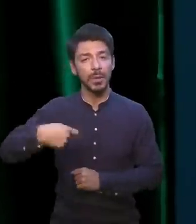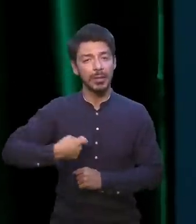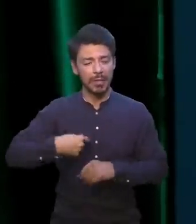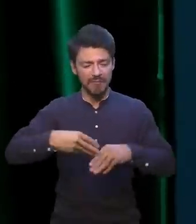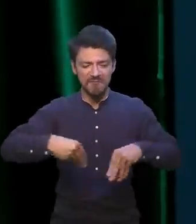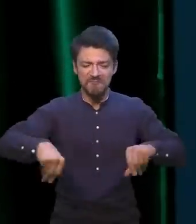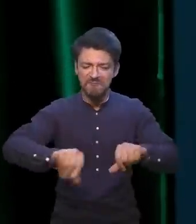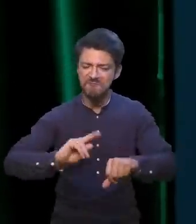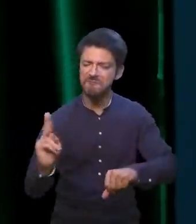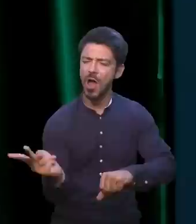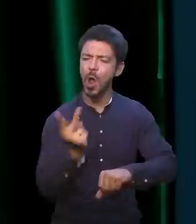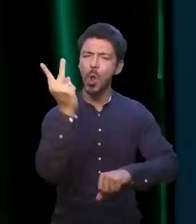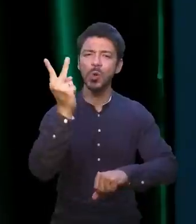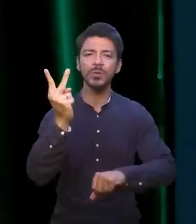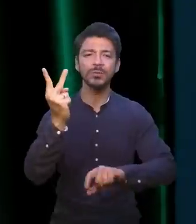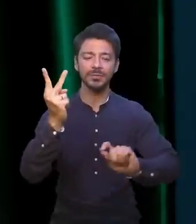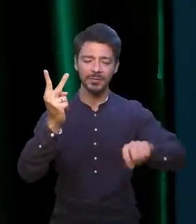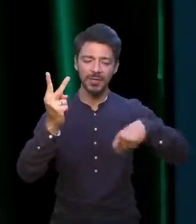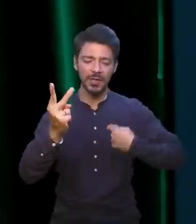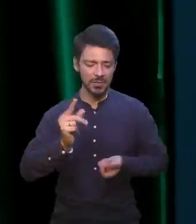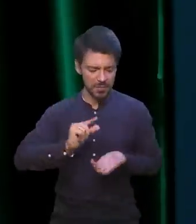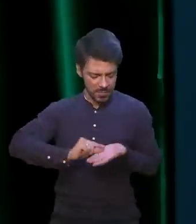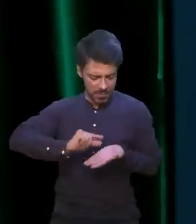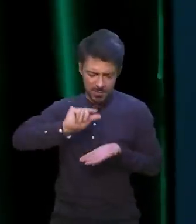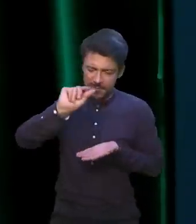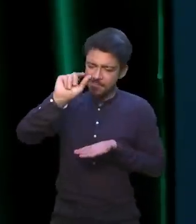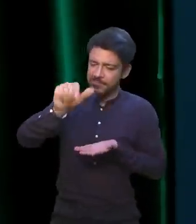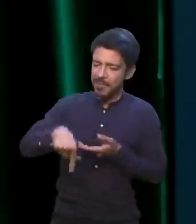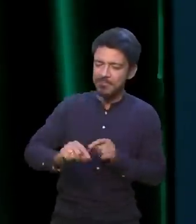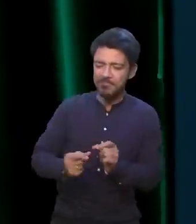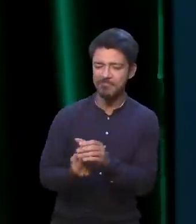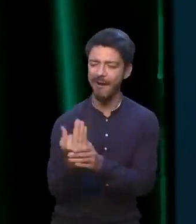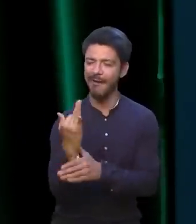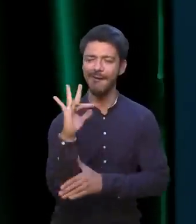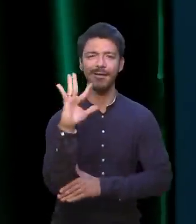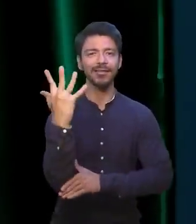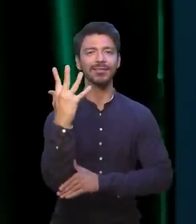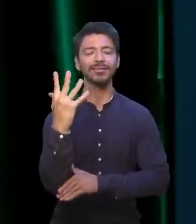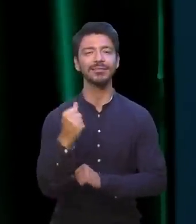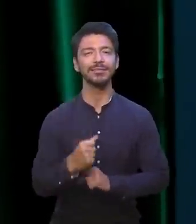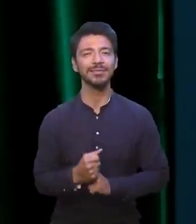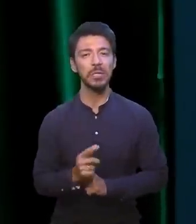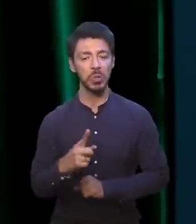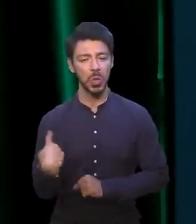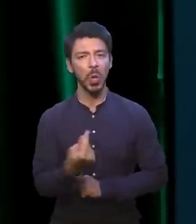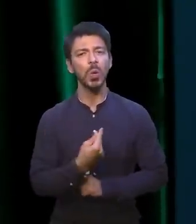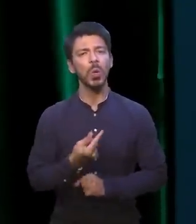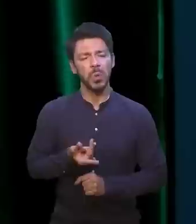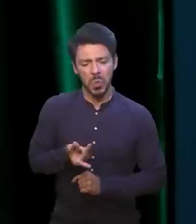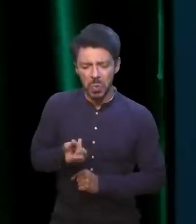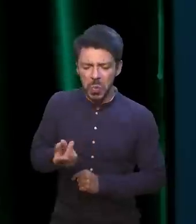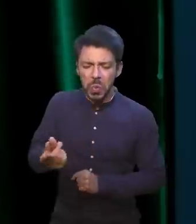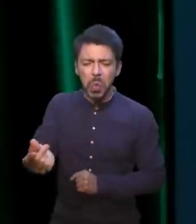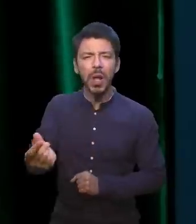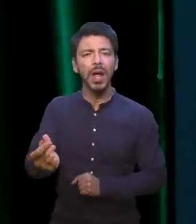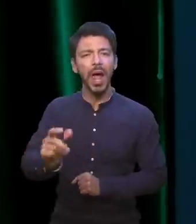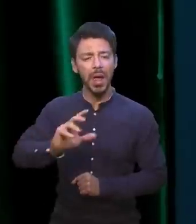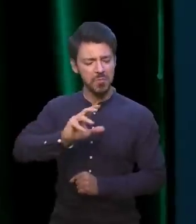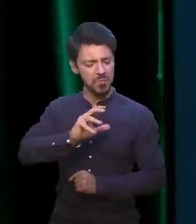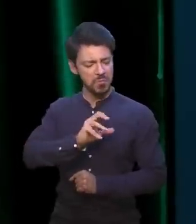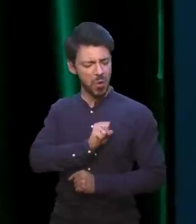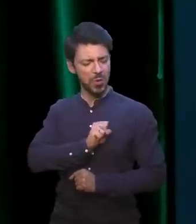Olha que bonito, gente. Sois a minha paixão, a minha longa dor, o amor da minha